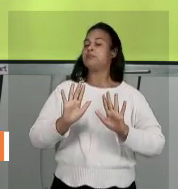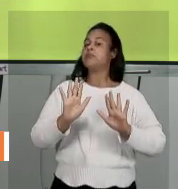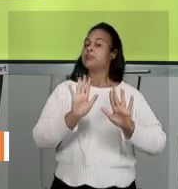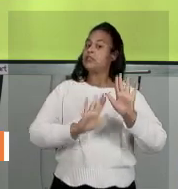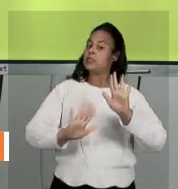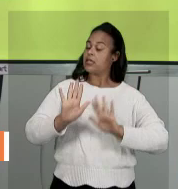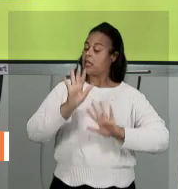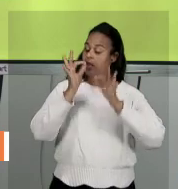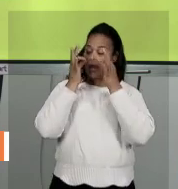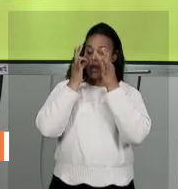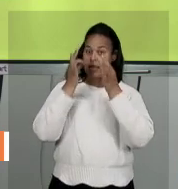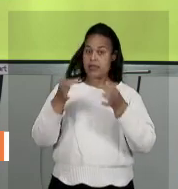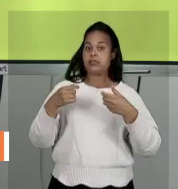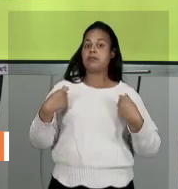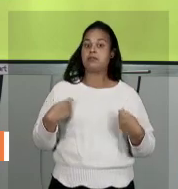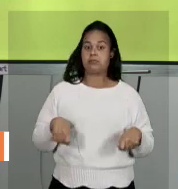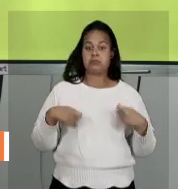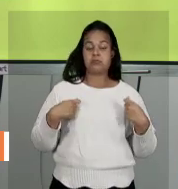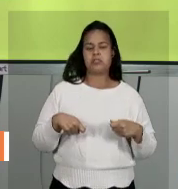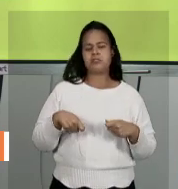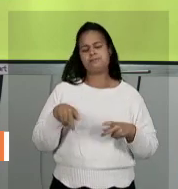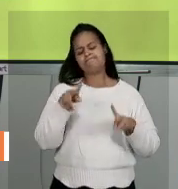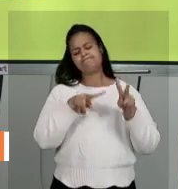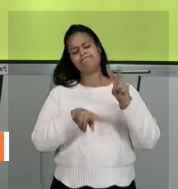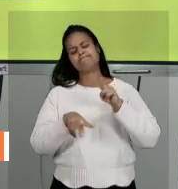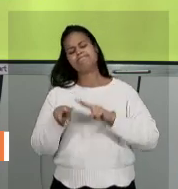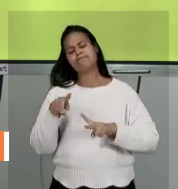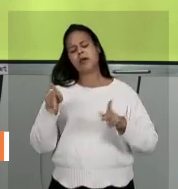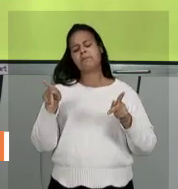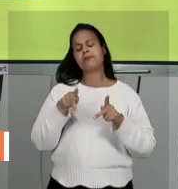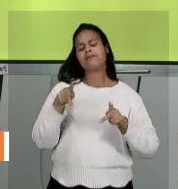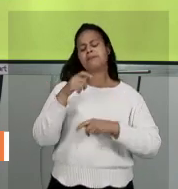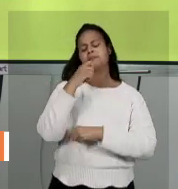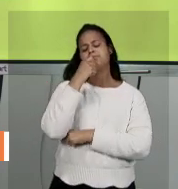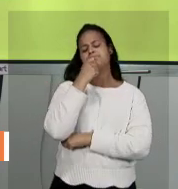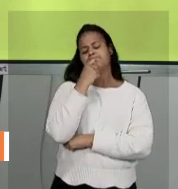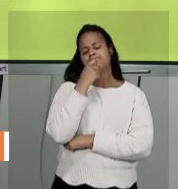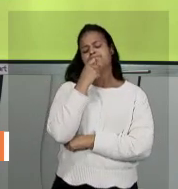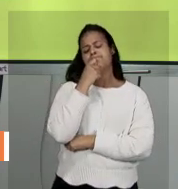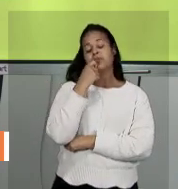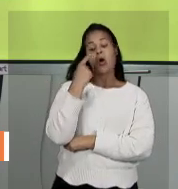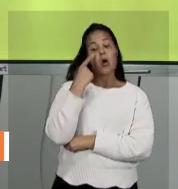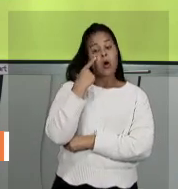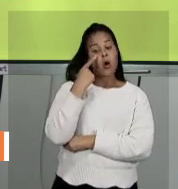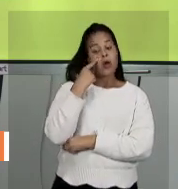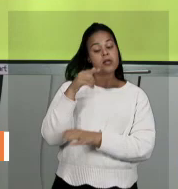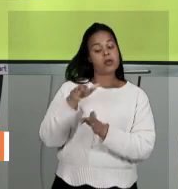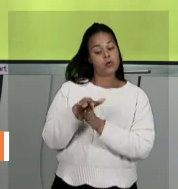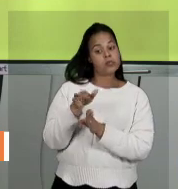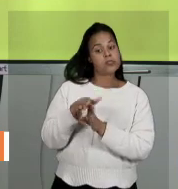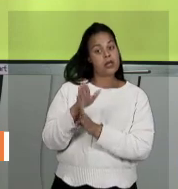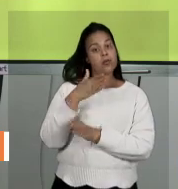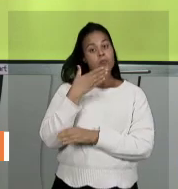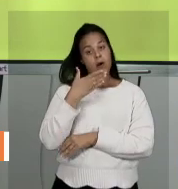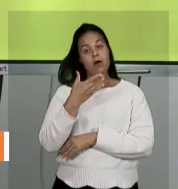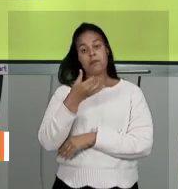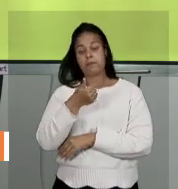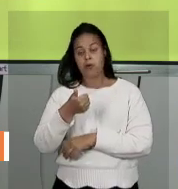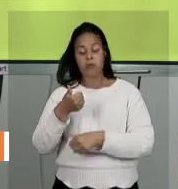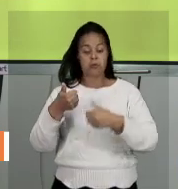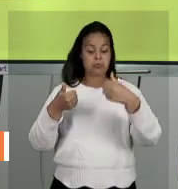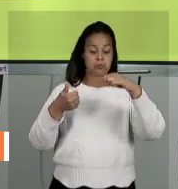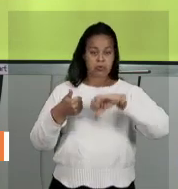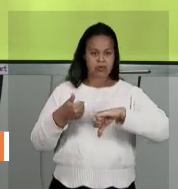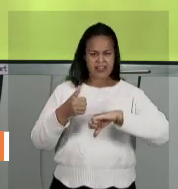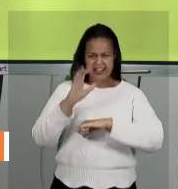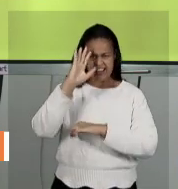interessante depois o professor olhando, né, os alimentos e comentando com os alunos para eles gravarem o que é. Vocês acreditam que tinha